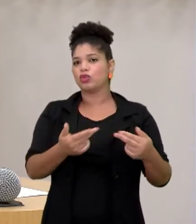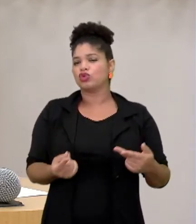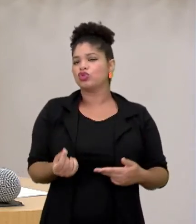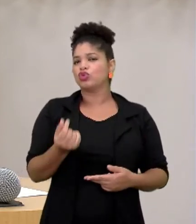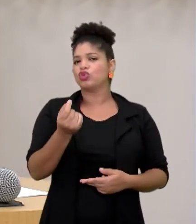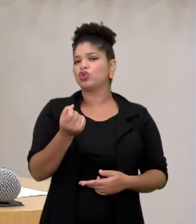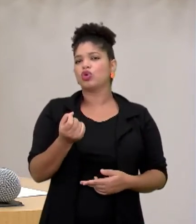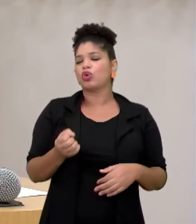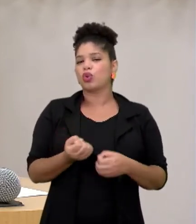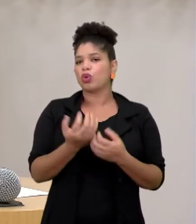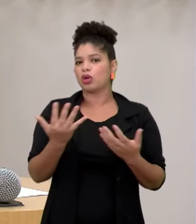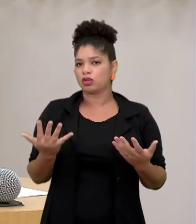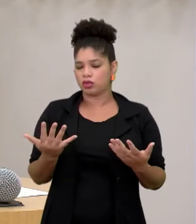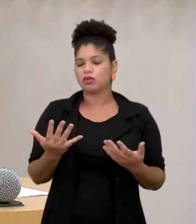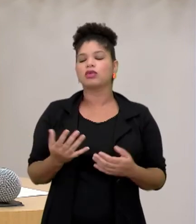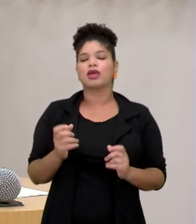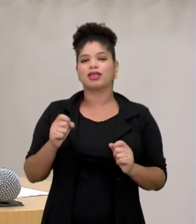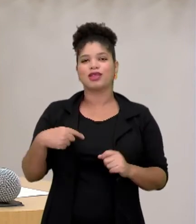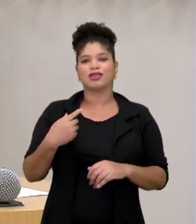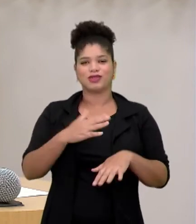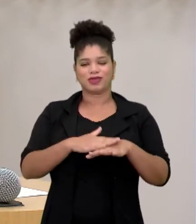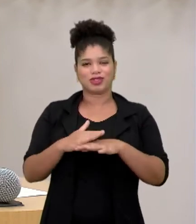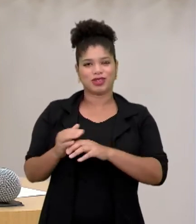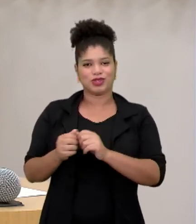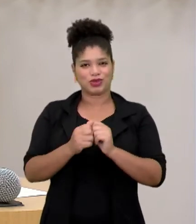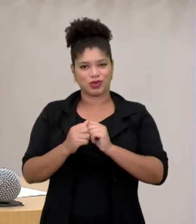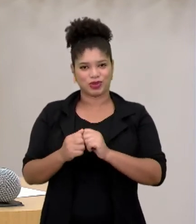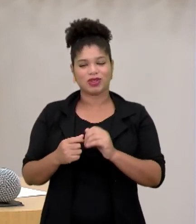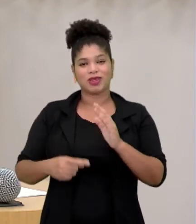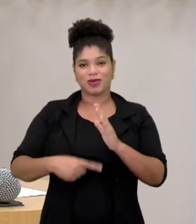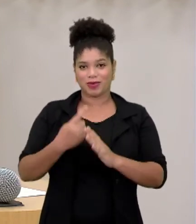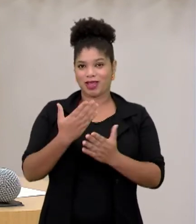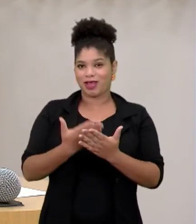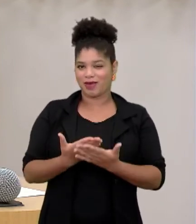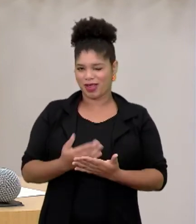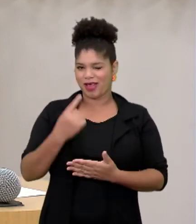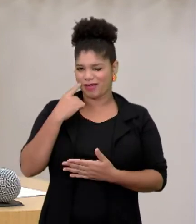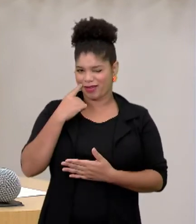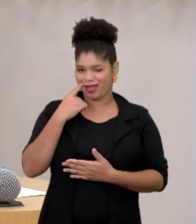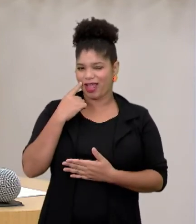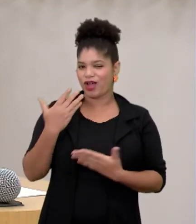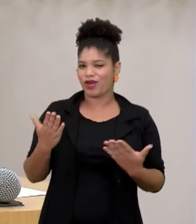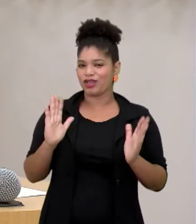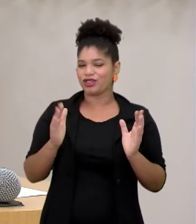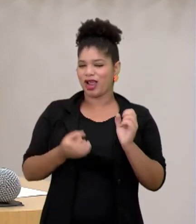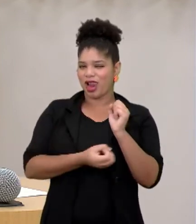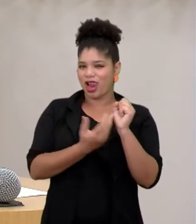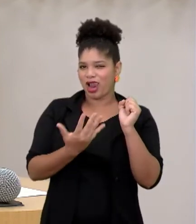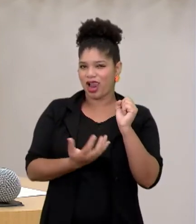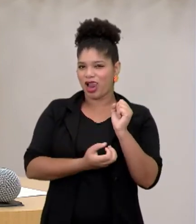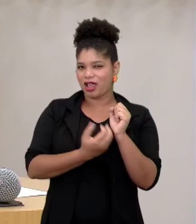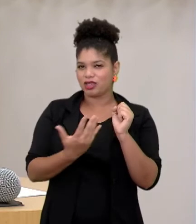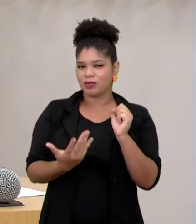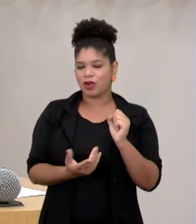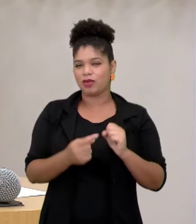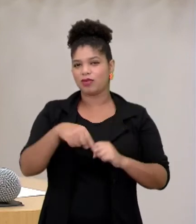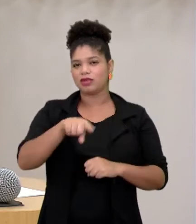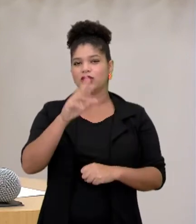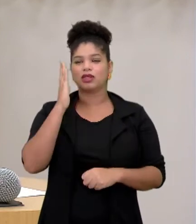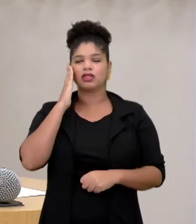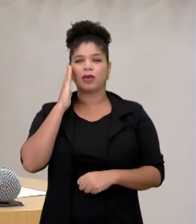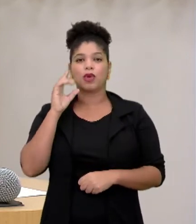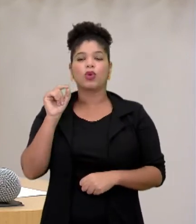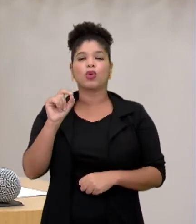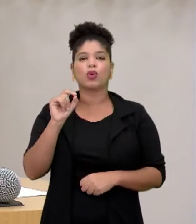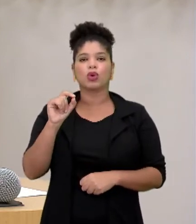isso a gente vai fazer juntos aqui. Então, na nossa primeira aula já tô dando uma uma voo, sobrevoo geral do que que a gente